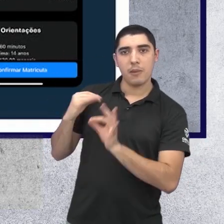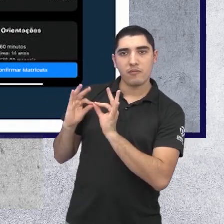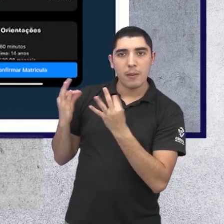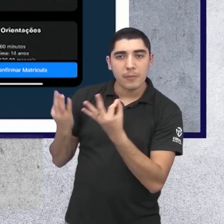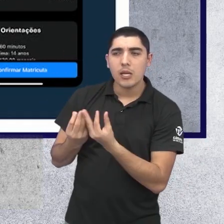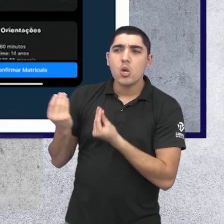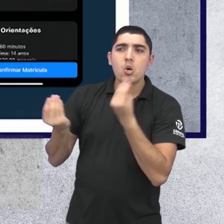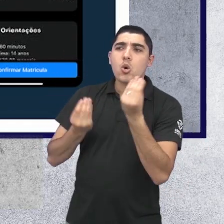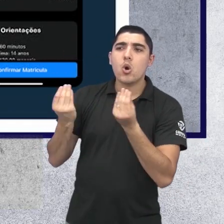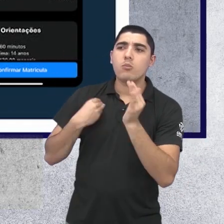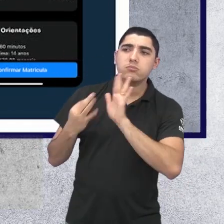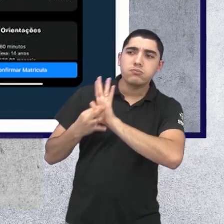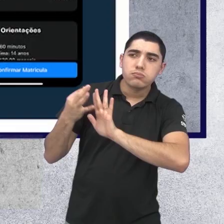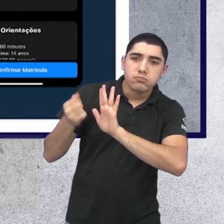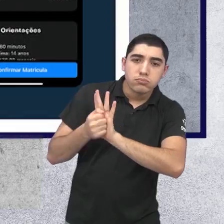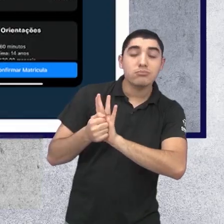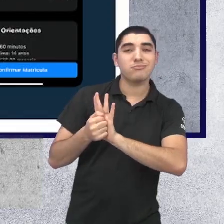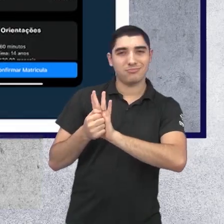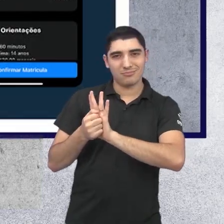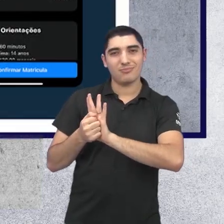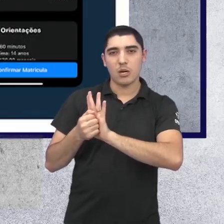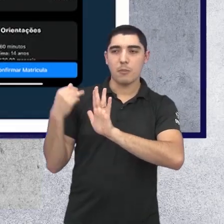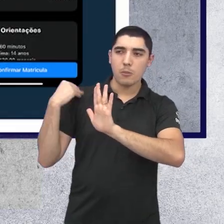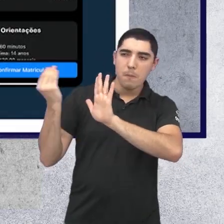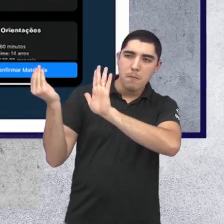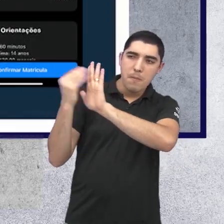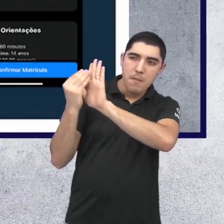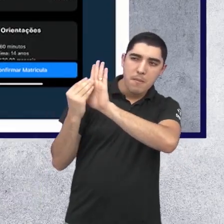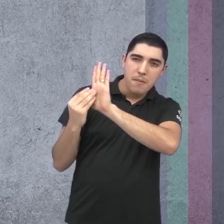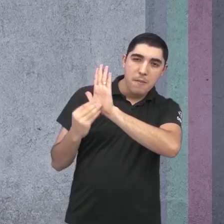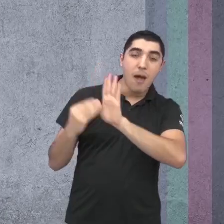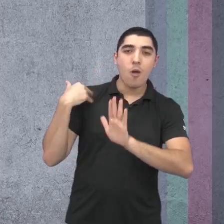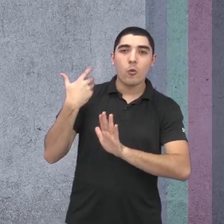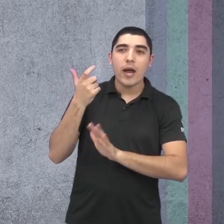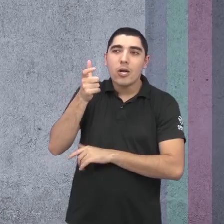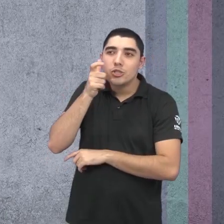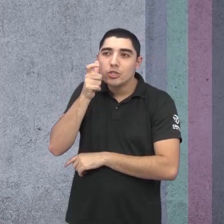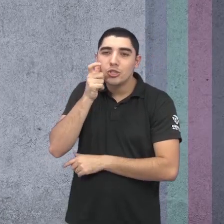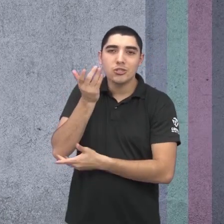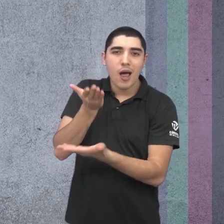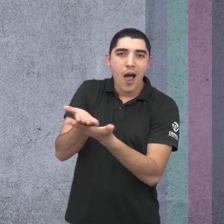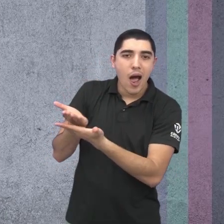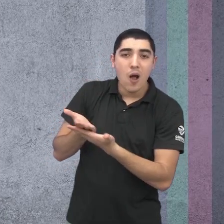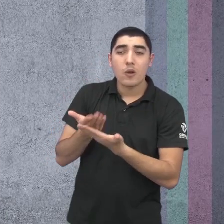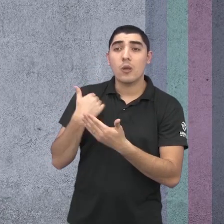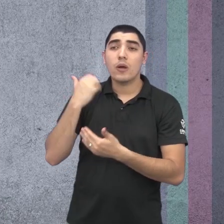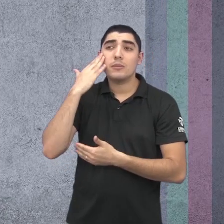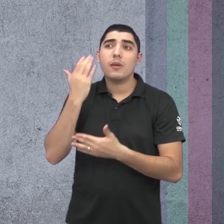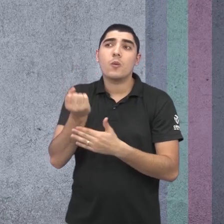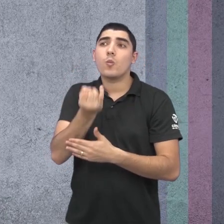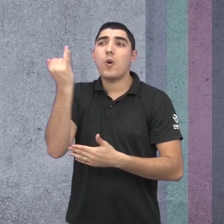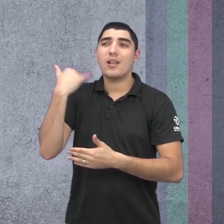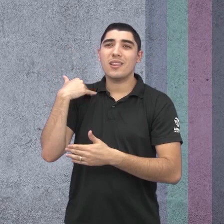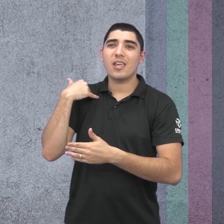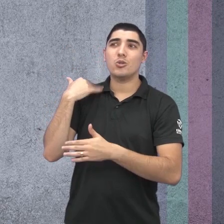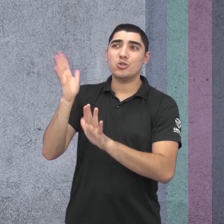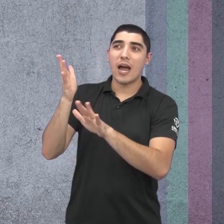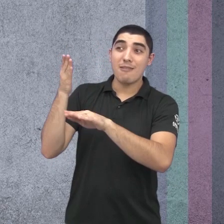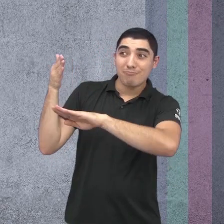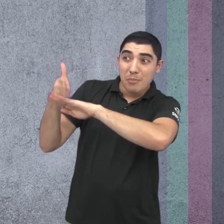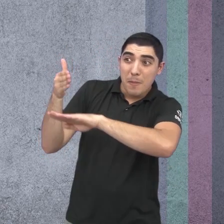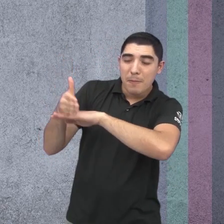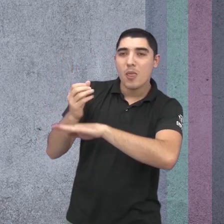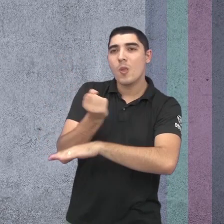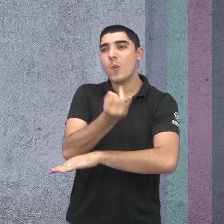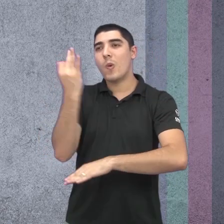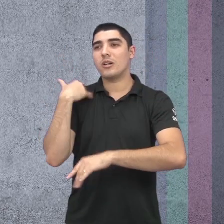inscreve faz aquela matrícula, acompanha as aulas, né? Então, quando faltou, quando não faltou, como